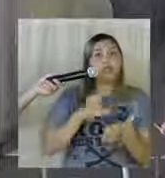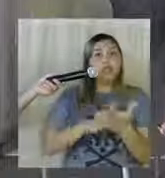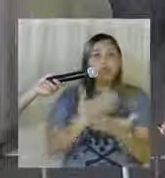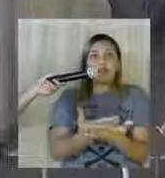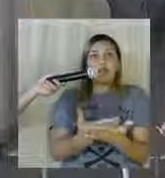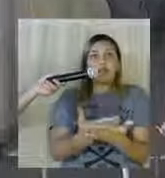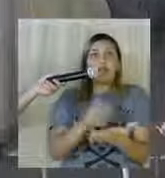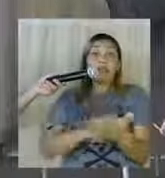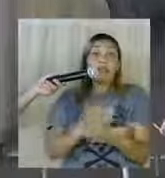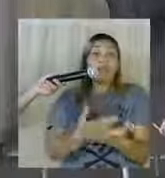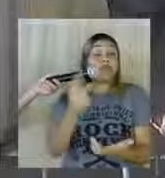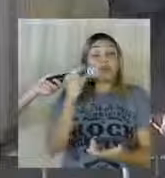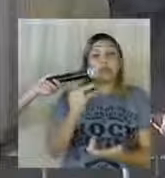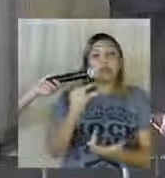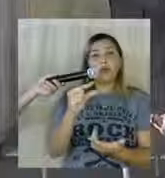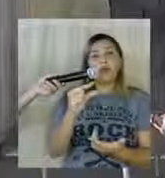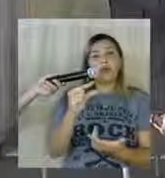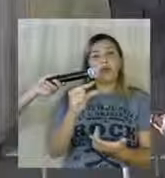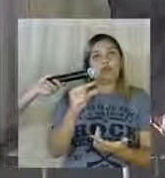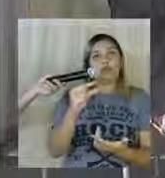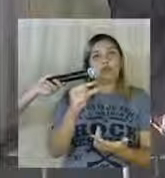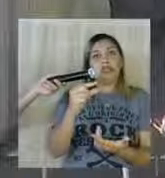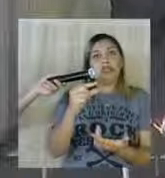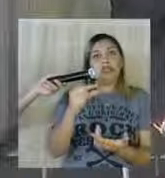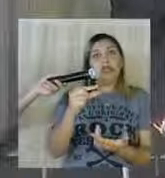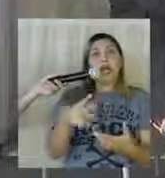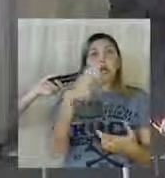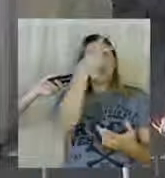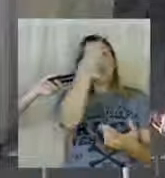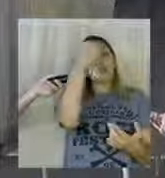ter um intérprete. Intérpretes são poucos, né?